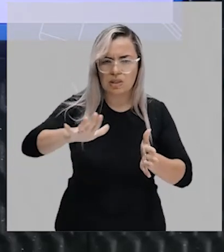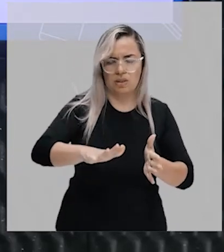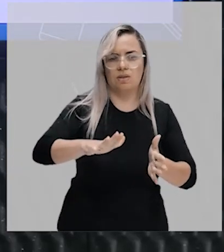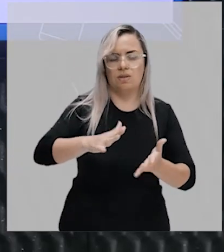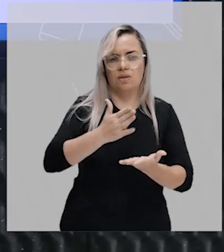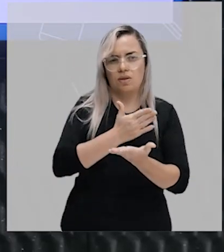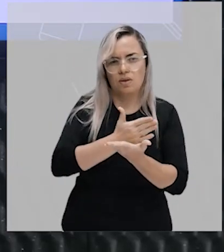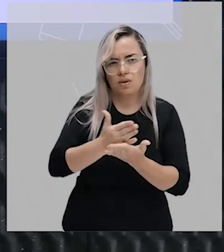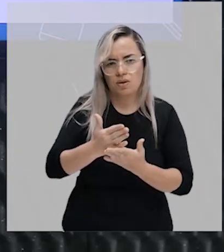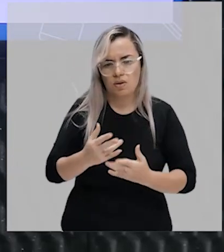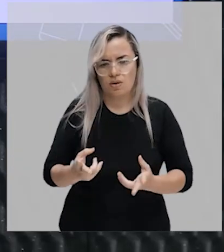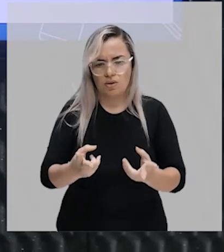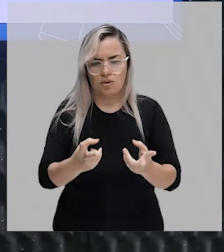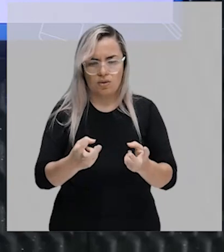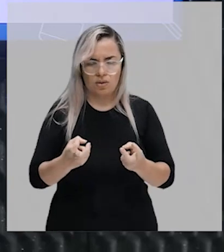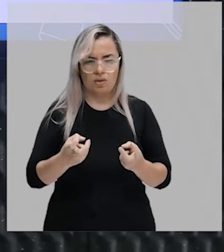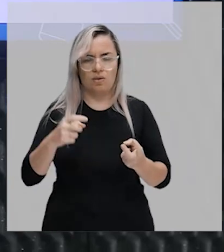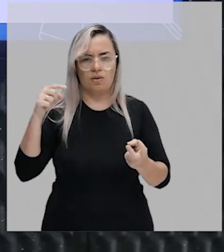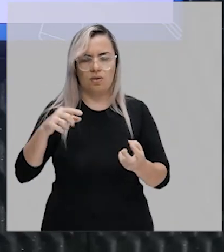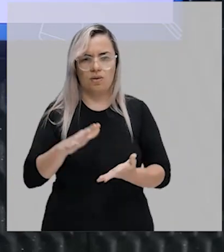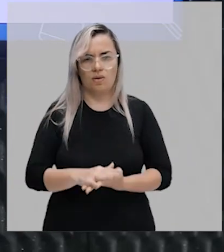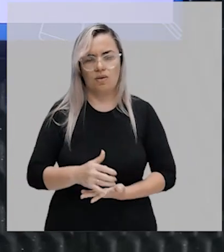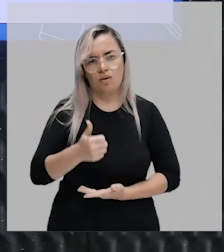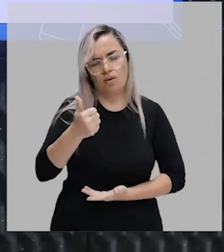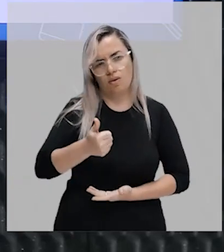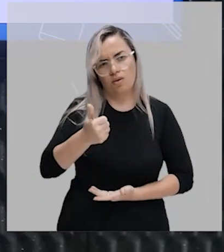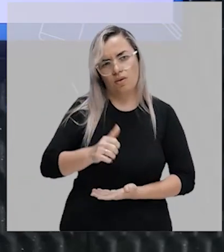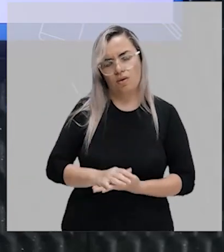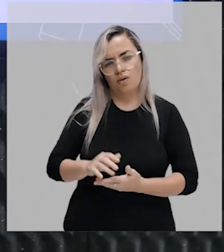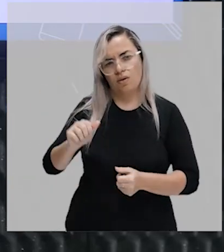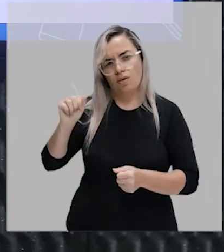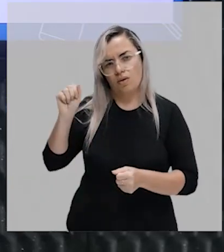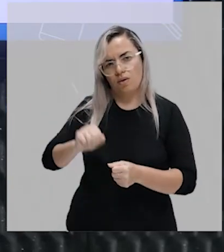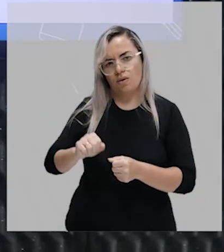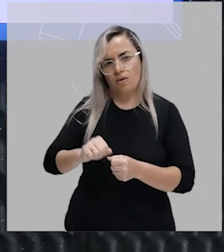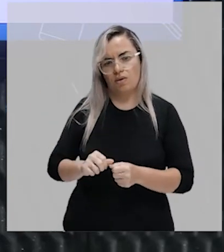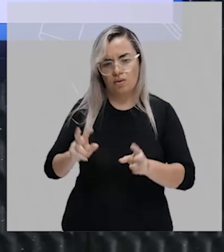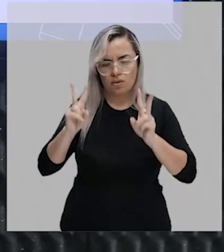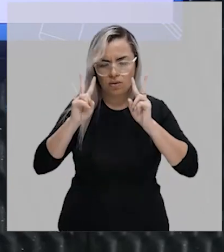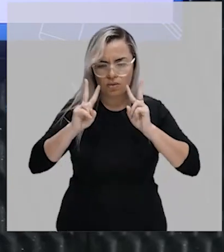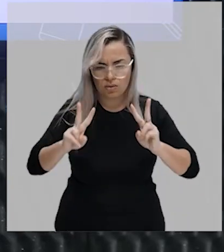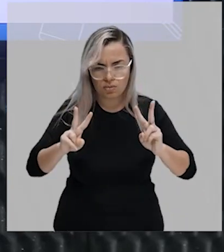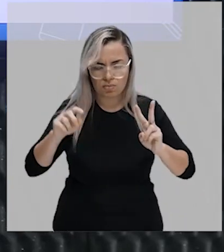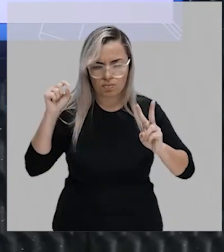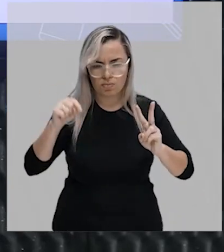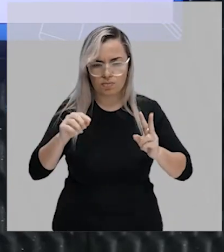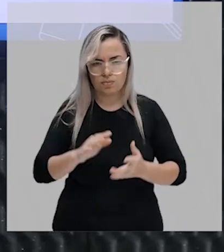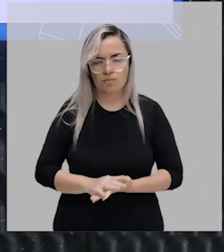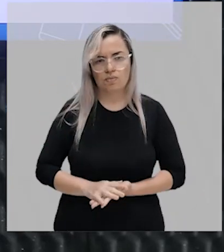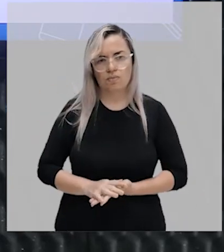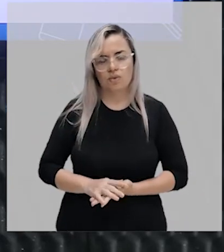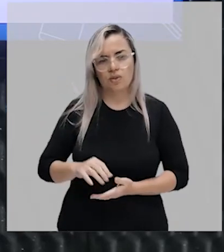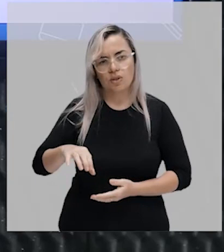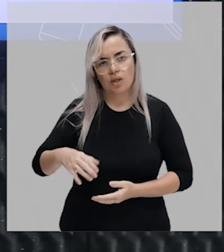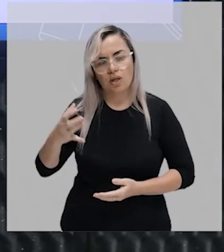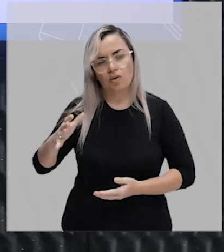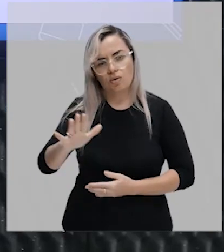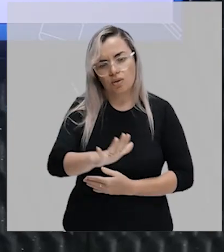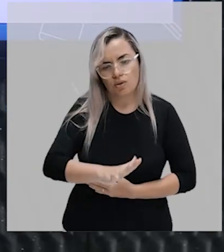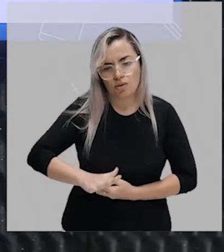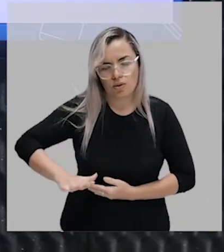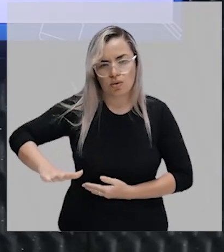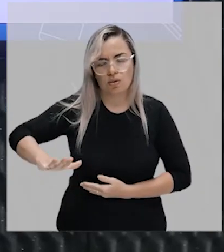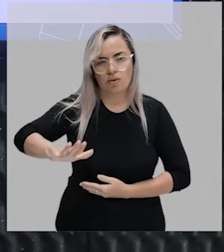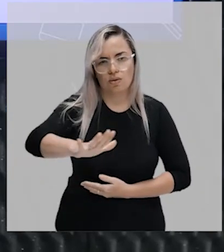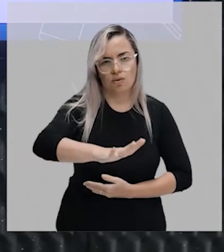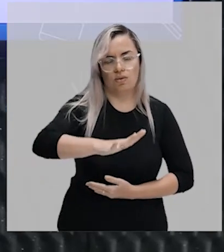a perceber. Então, ele primeiro faz o quê? Uma observação. Ele observa um fenômeno ocorrendo,